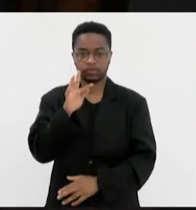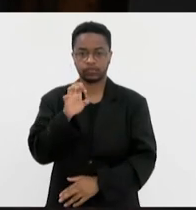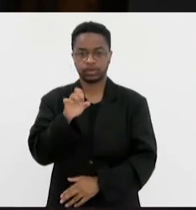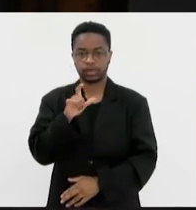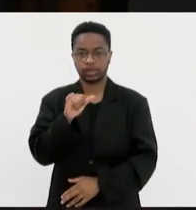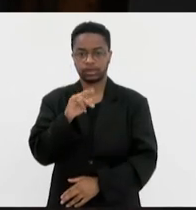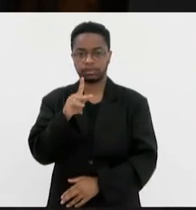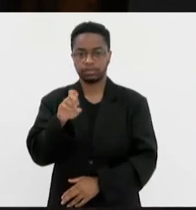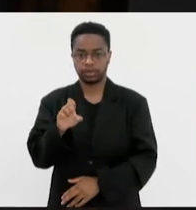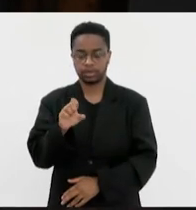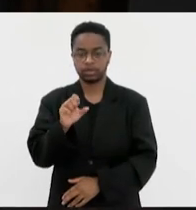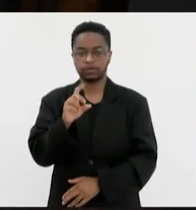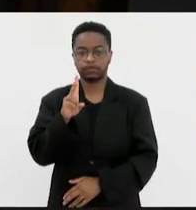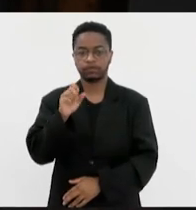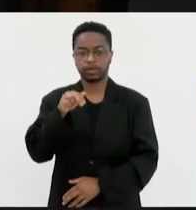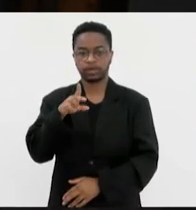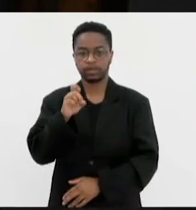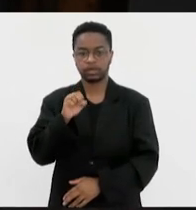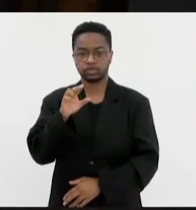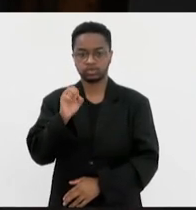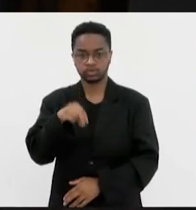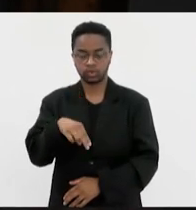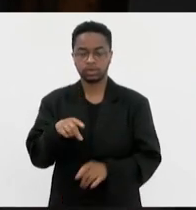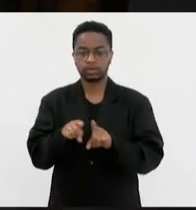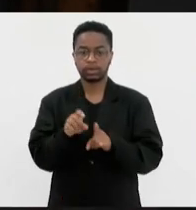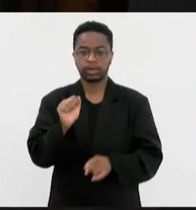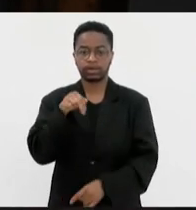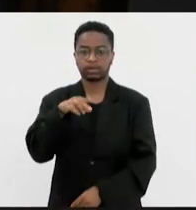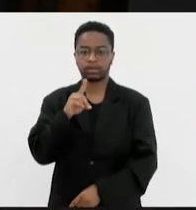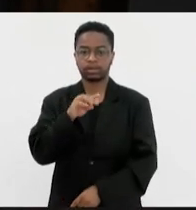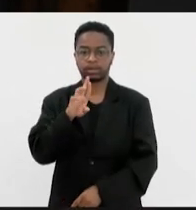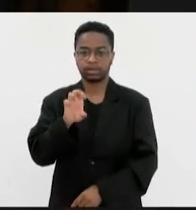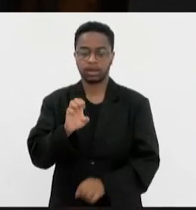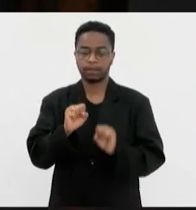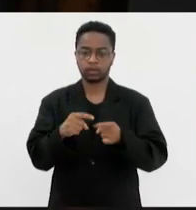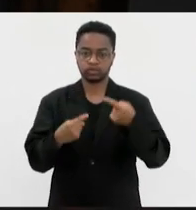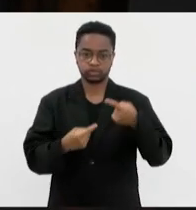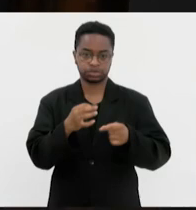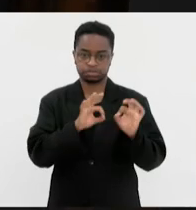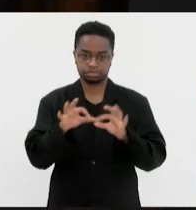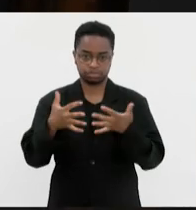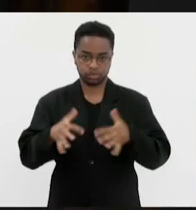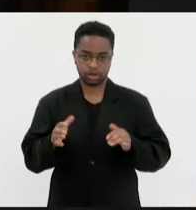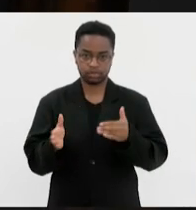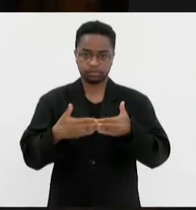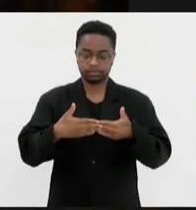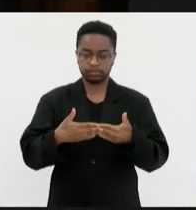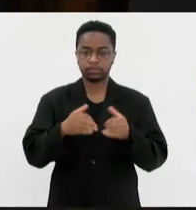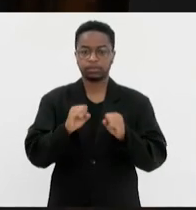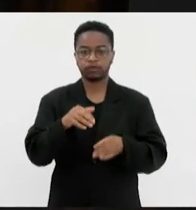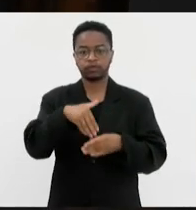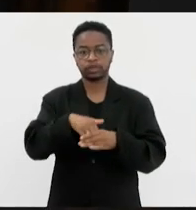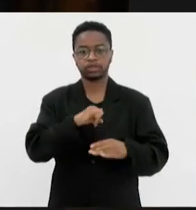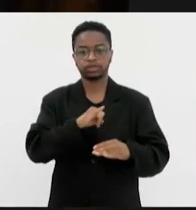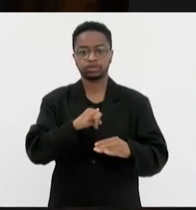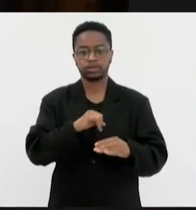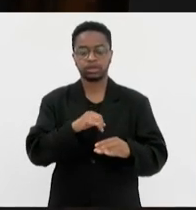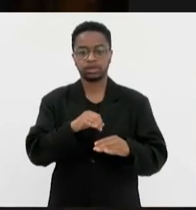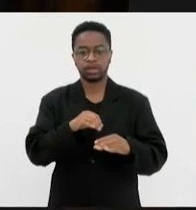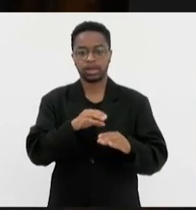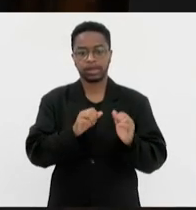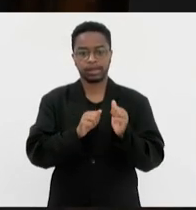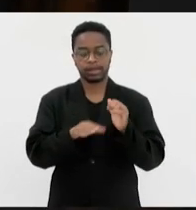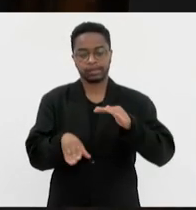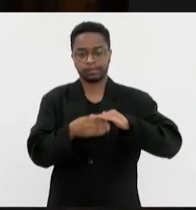Soares, Wanderson Nogueira e André Lazzaroni. Em discussão, não havendo quem queira discutir, encerrada a discussão, em votação, a emenda da